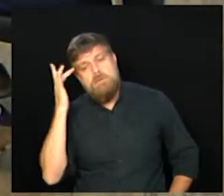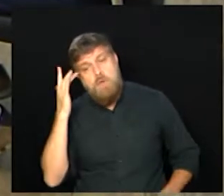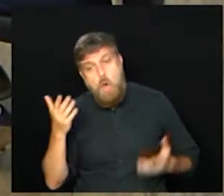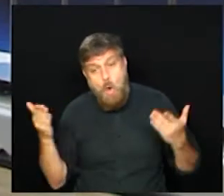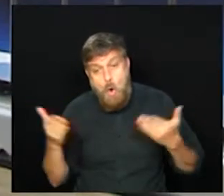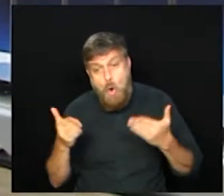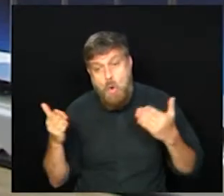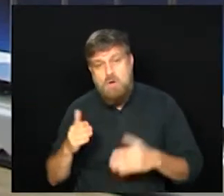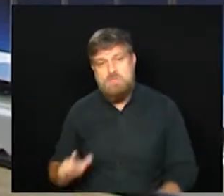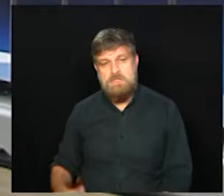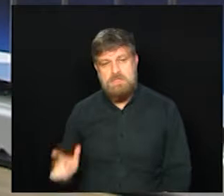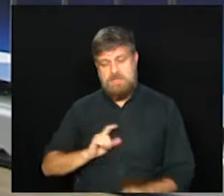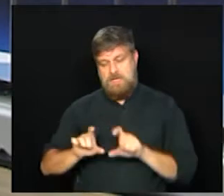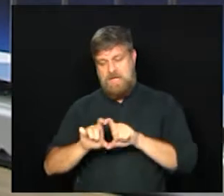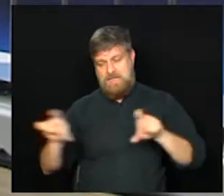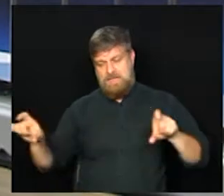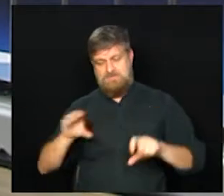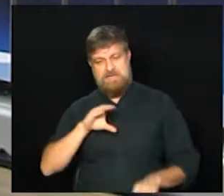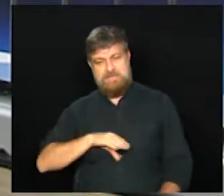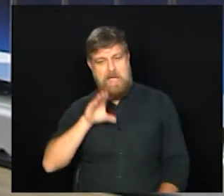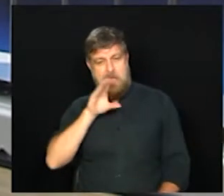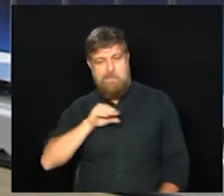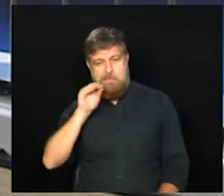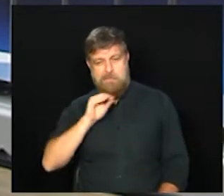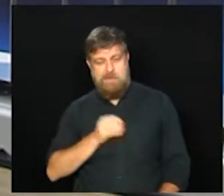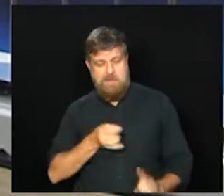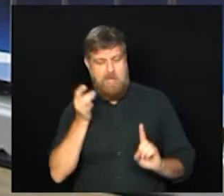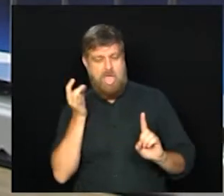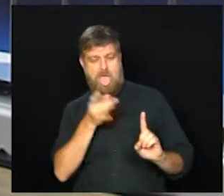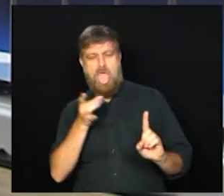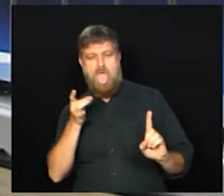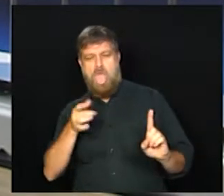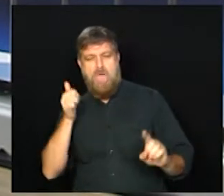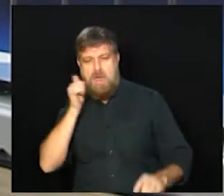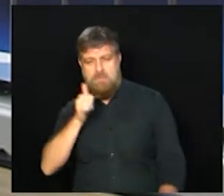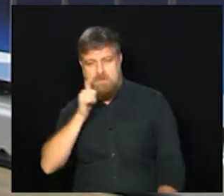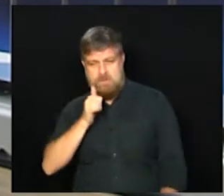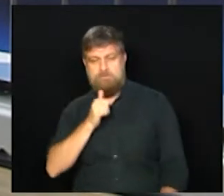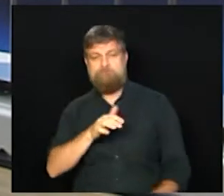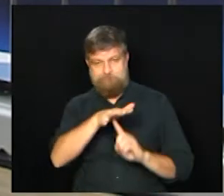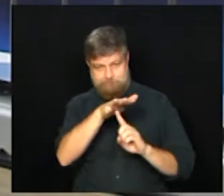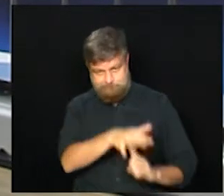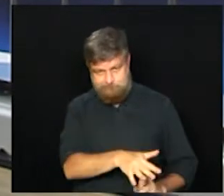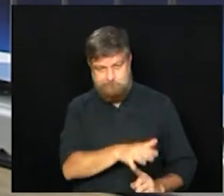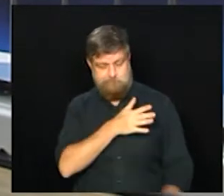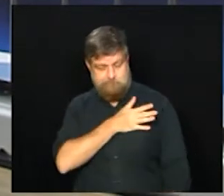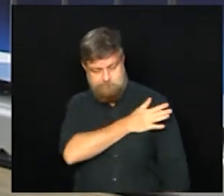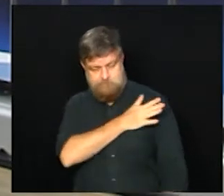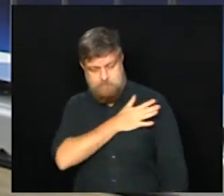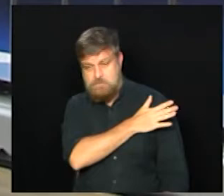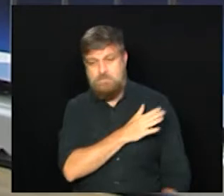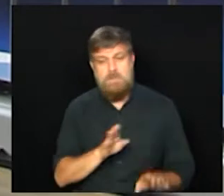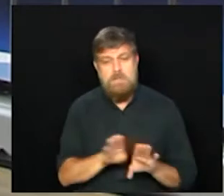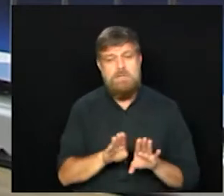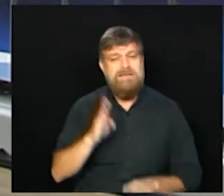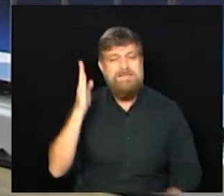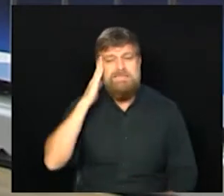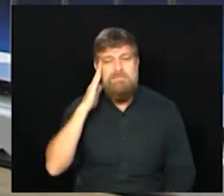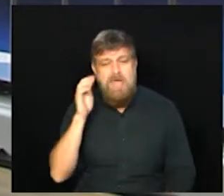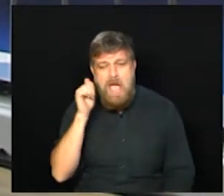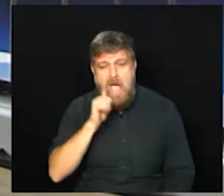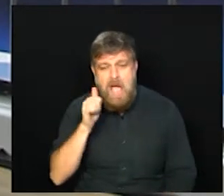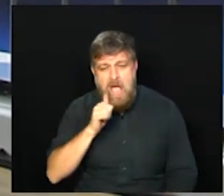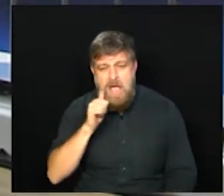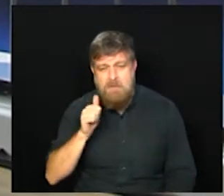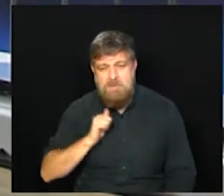a partir daquelas frases que eu citei há pouco, e sobre esta identificação que a Mariana Conte falou, das mulheres, pode